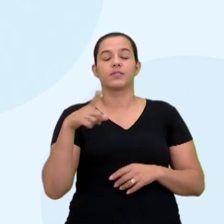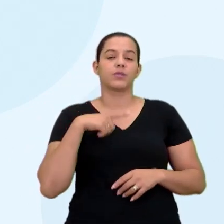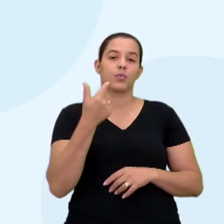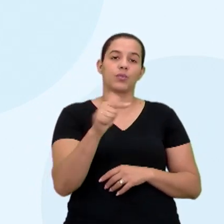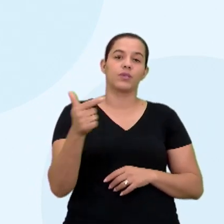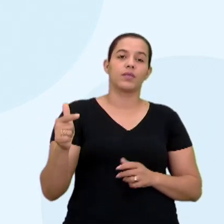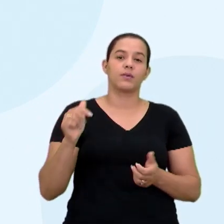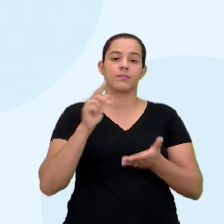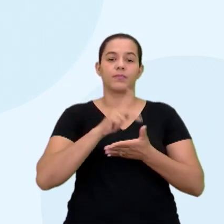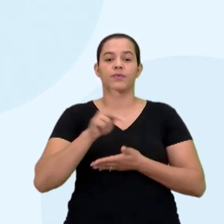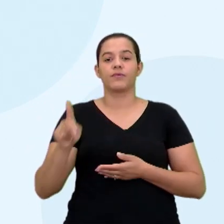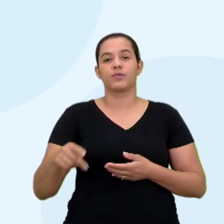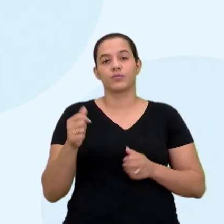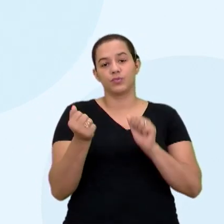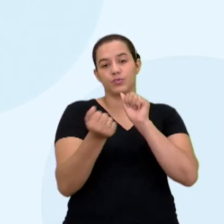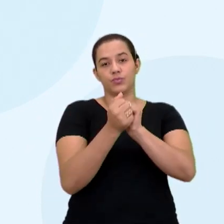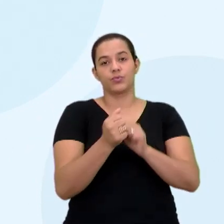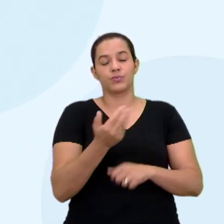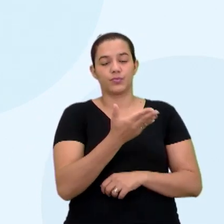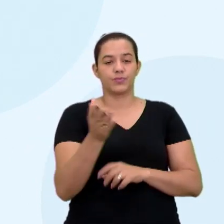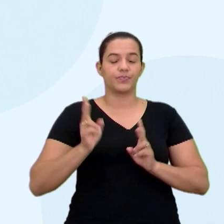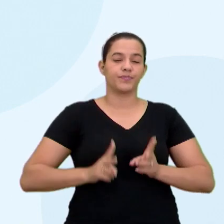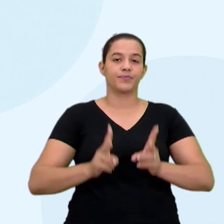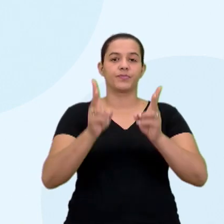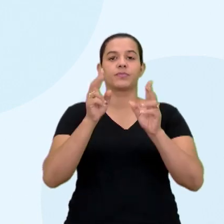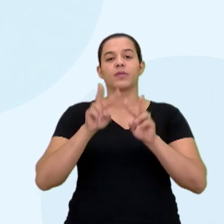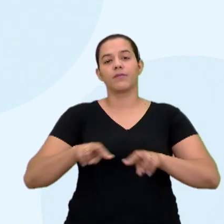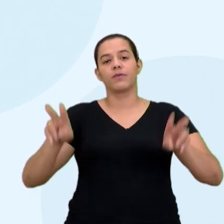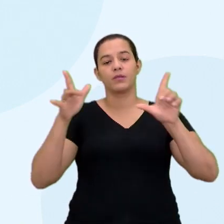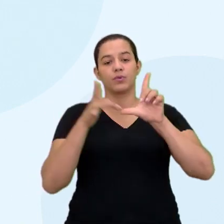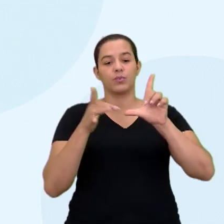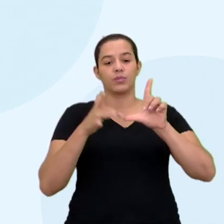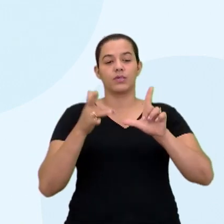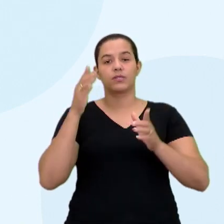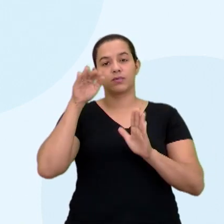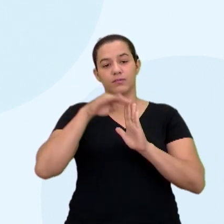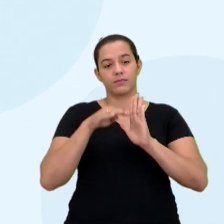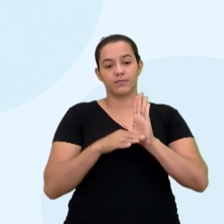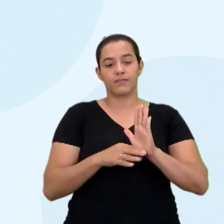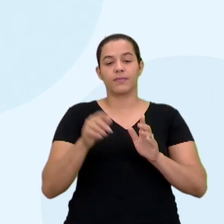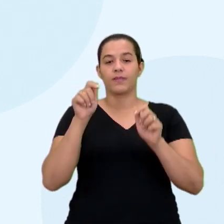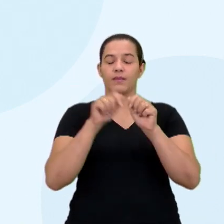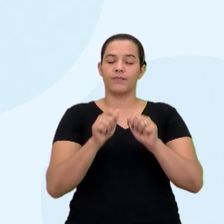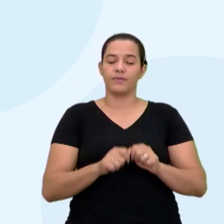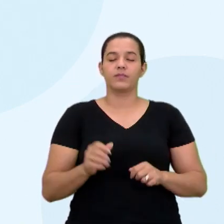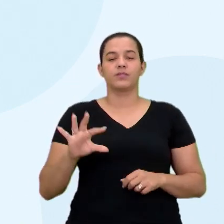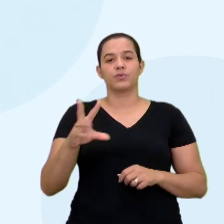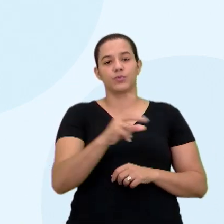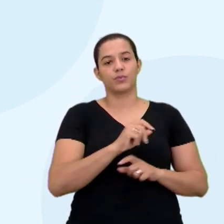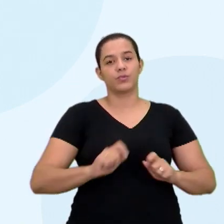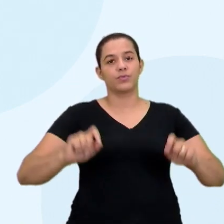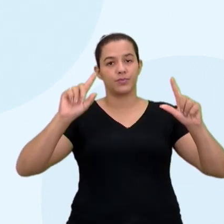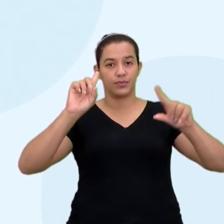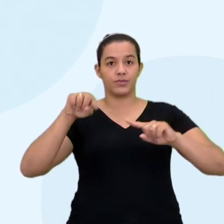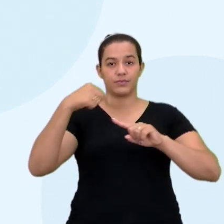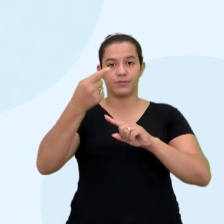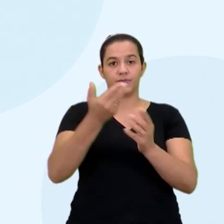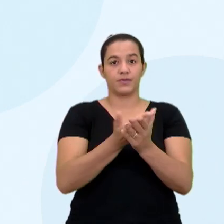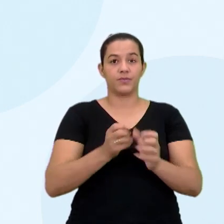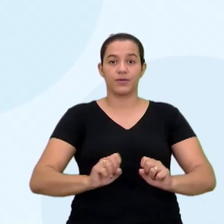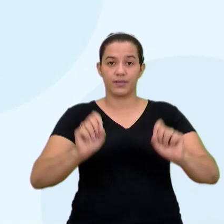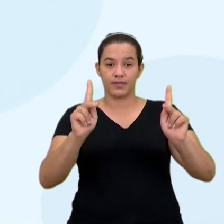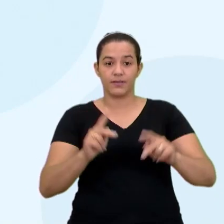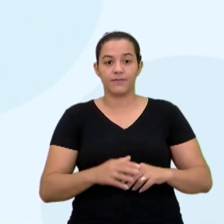como aproveitar melhor o material, sempre olhando os links que a gente deixa e fazer a tarefa que eu vou postar depois da aula. Tá